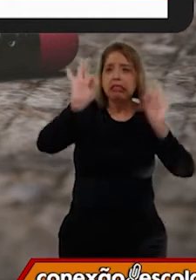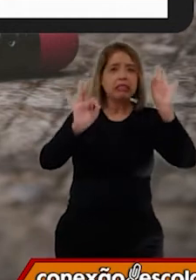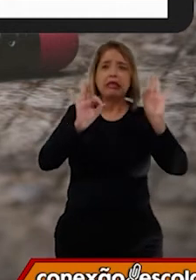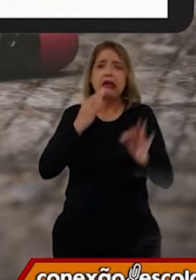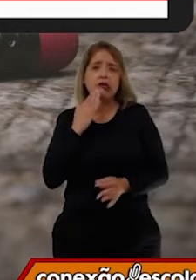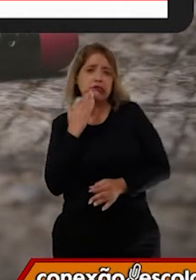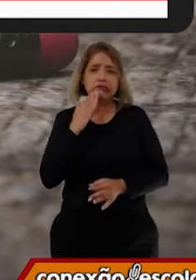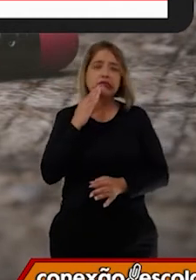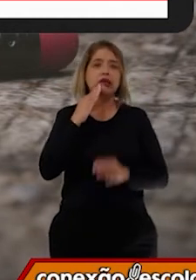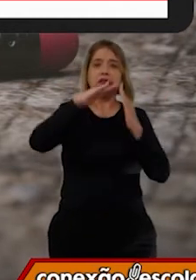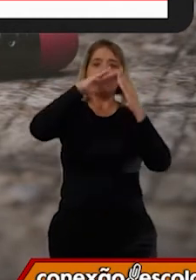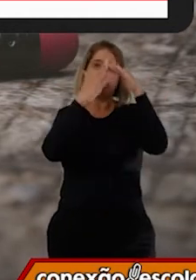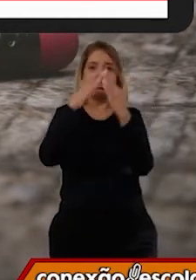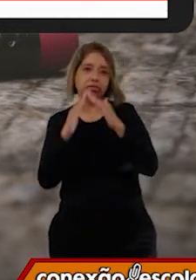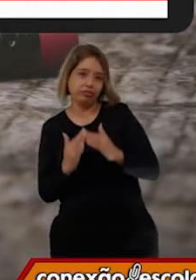errada.